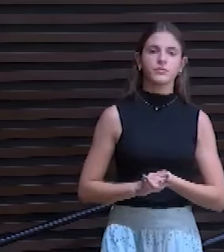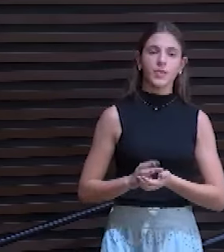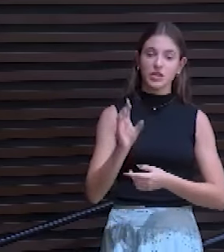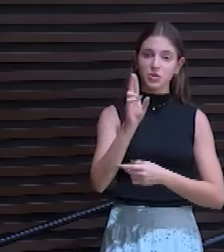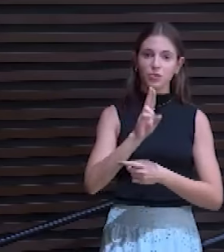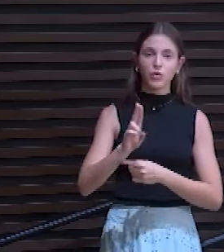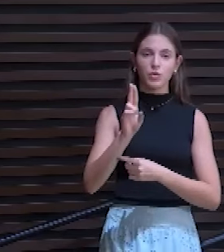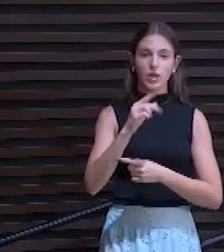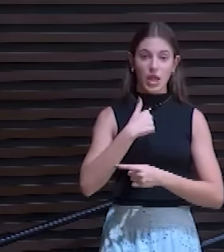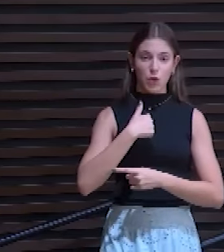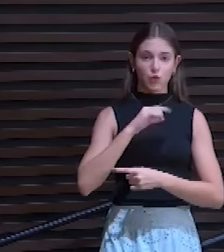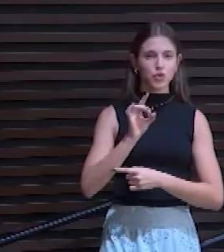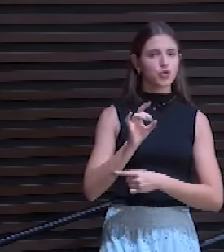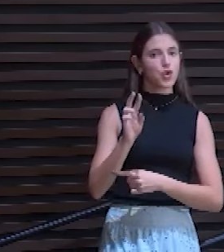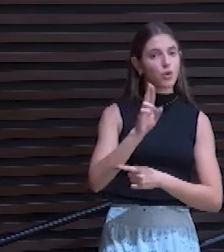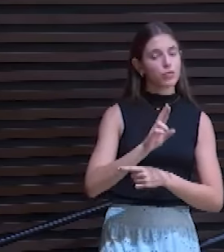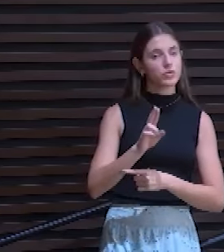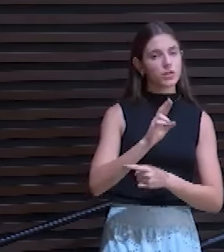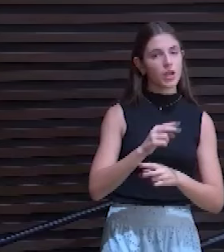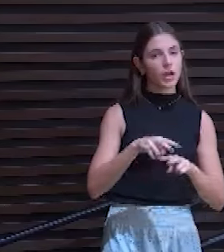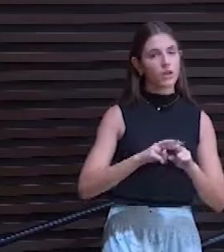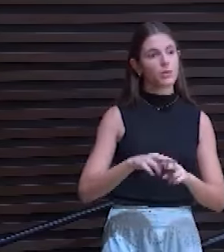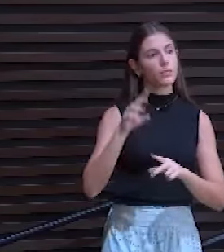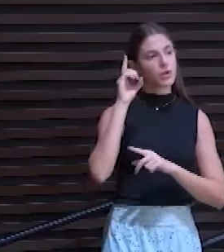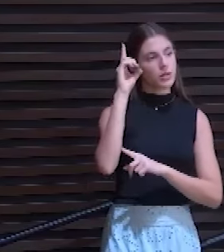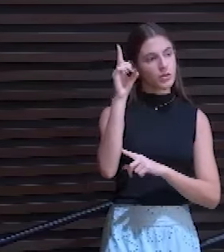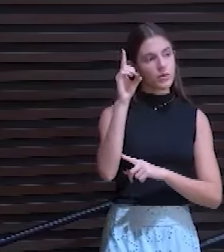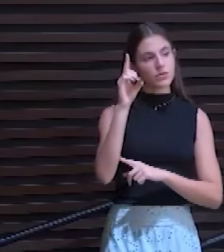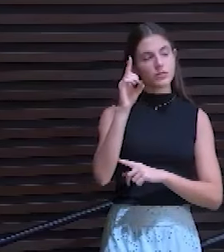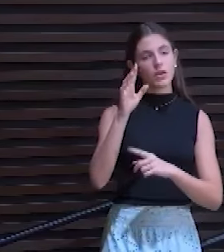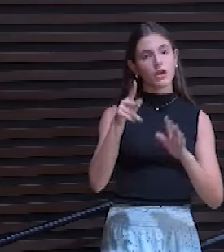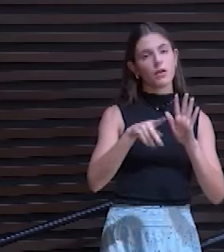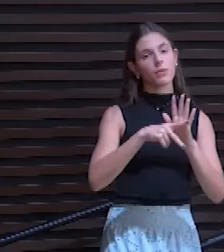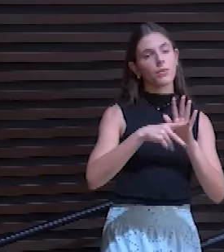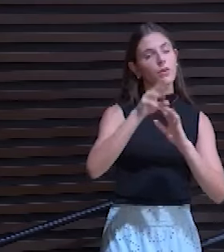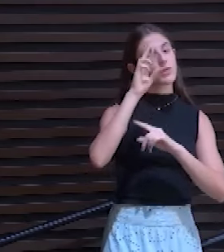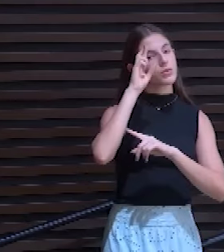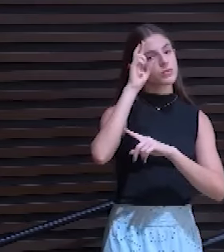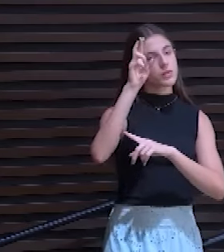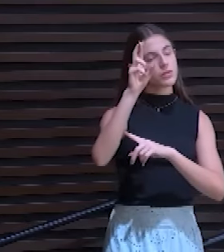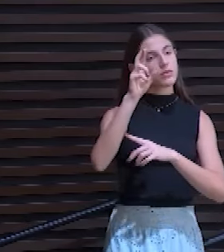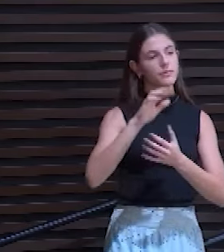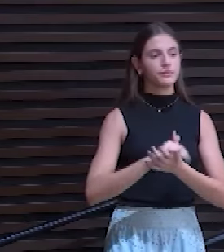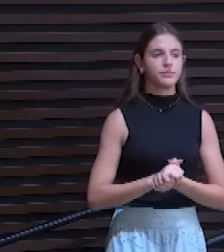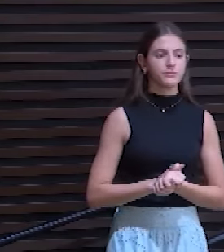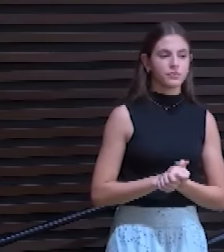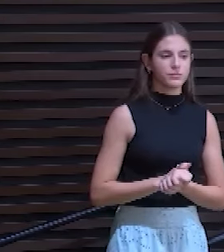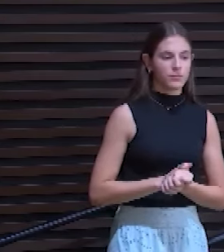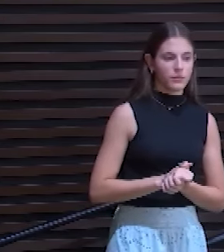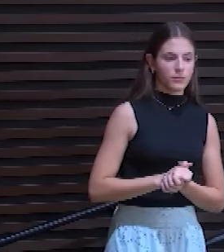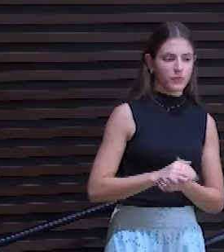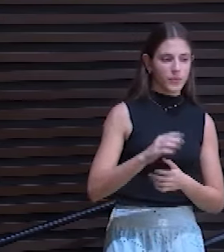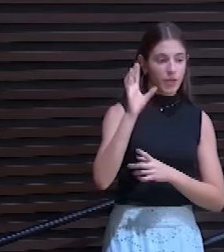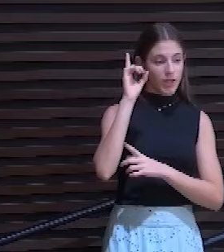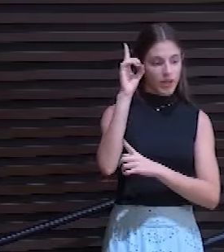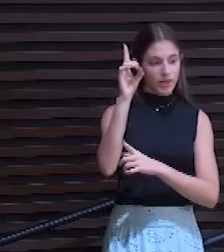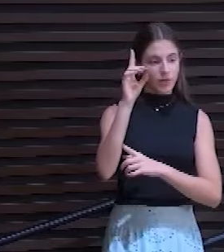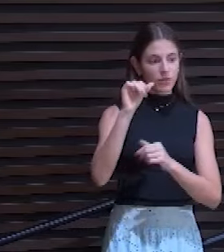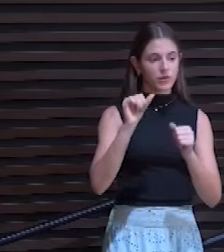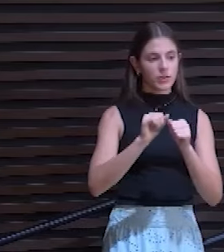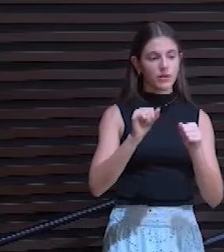vida deles. Não é meu troféu, é troféu do Senhor. Para esses pais, é Deus quem faz a obra.